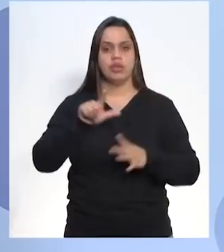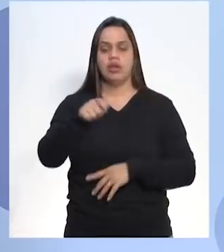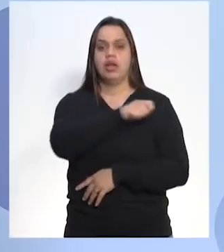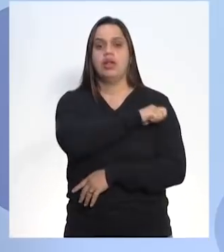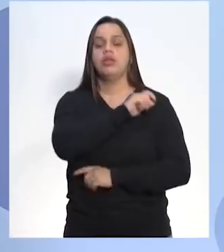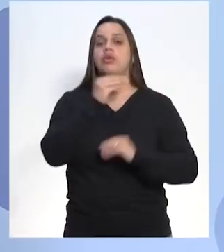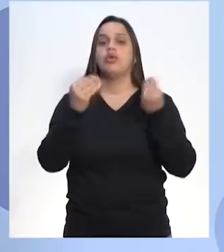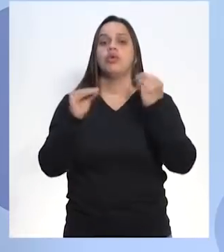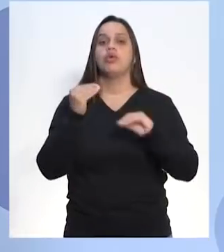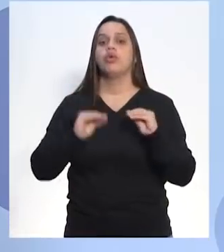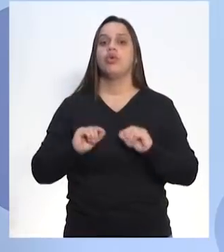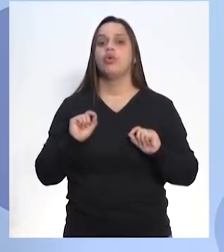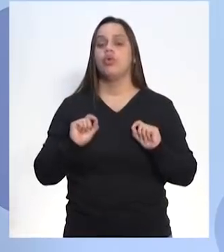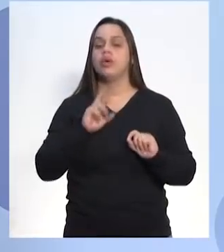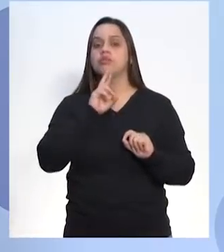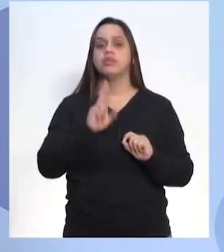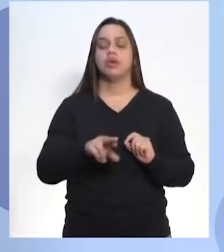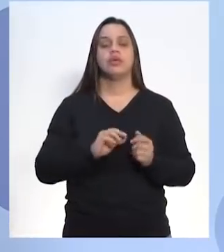que colocaram